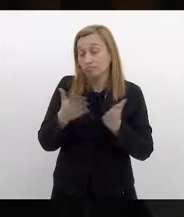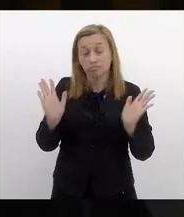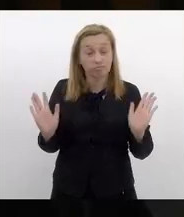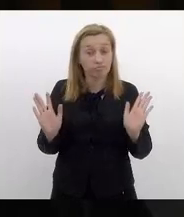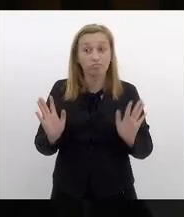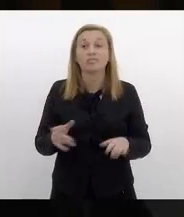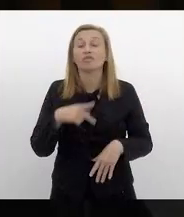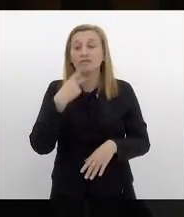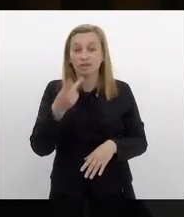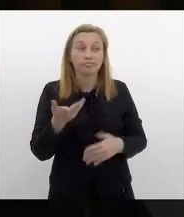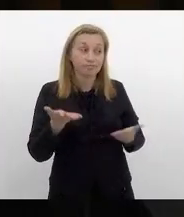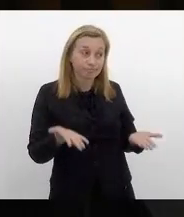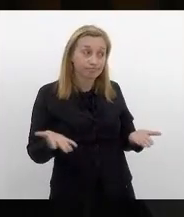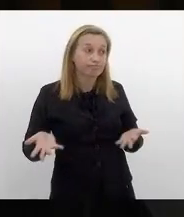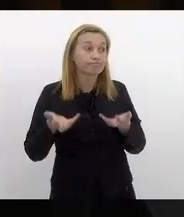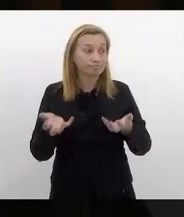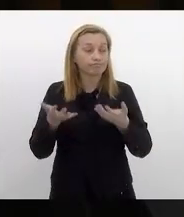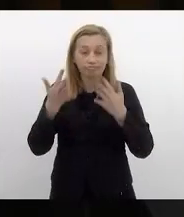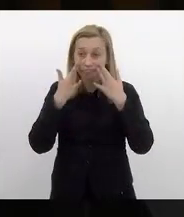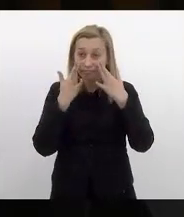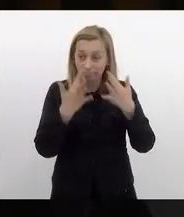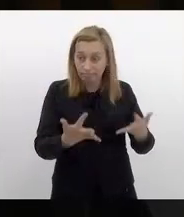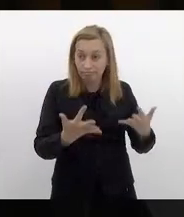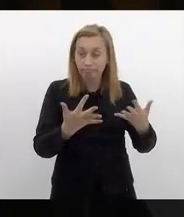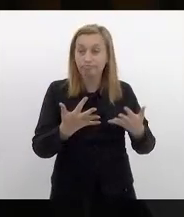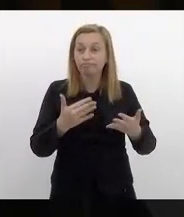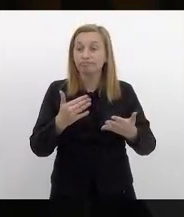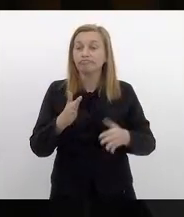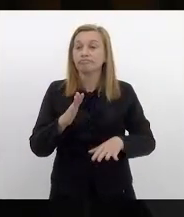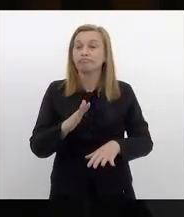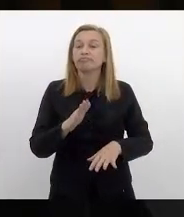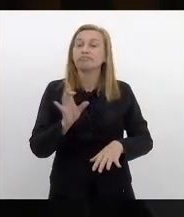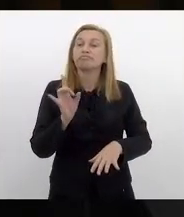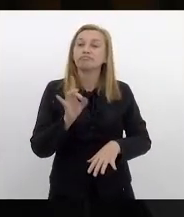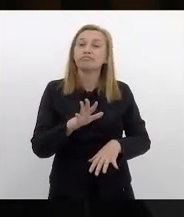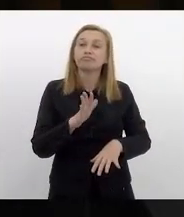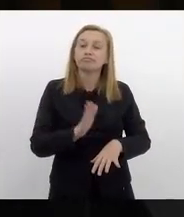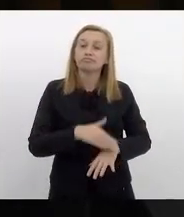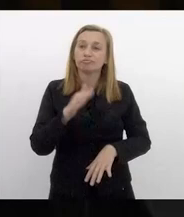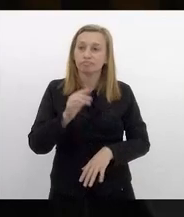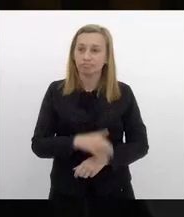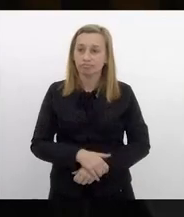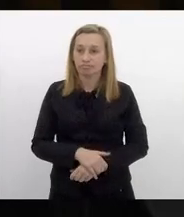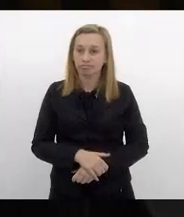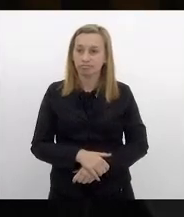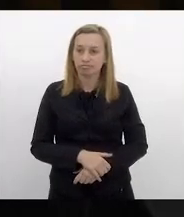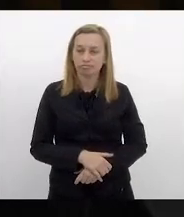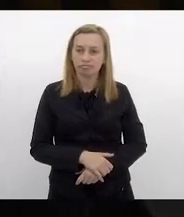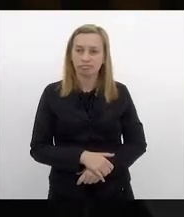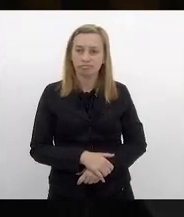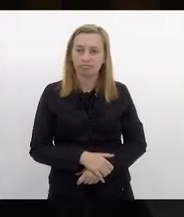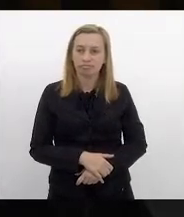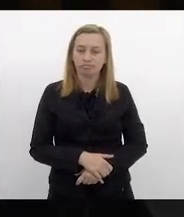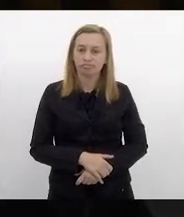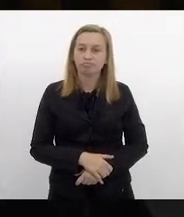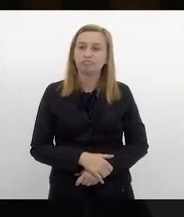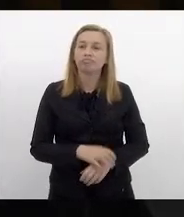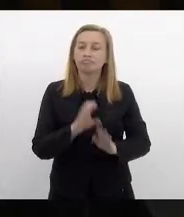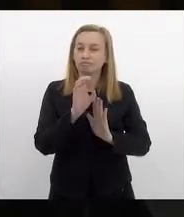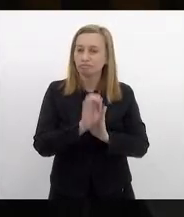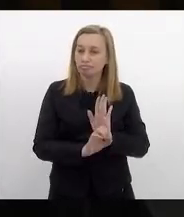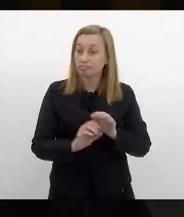isso, eu queria chamar a atenção para mais um último ponto. A emenda